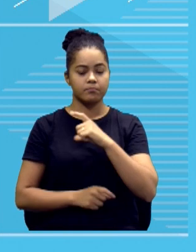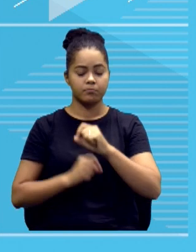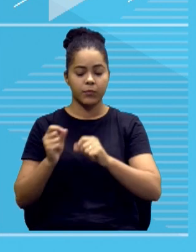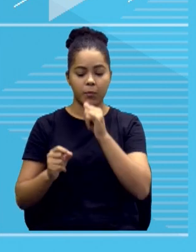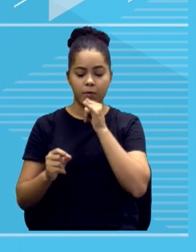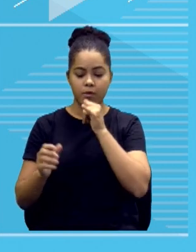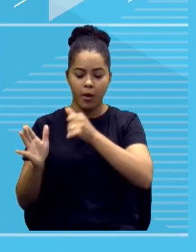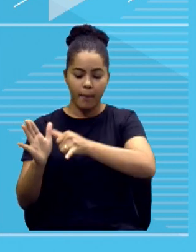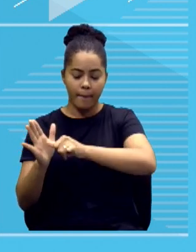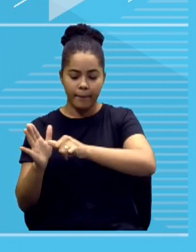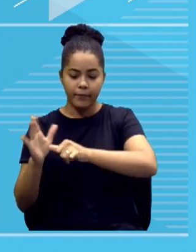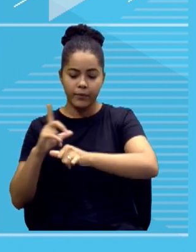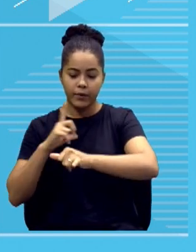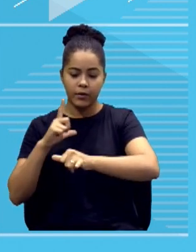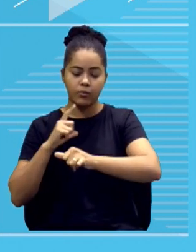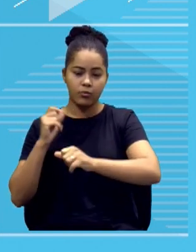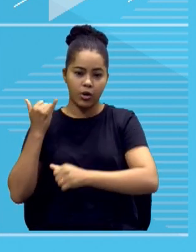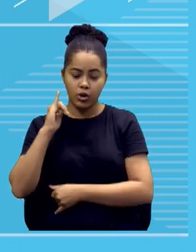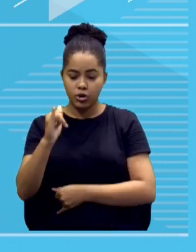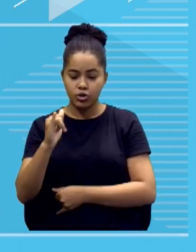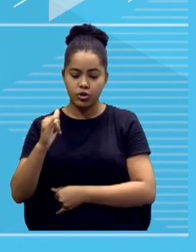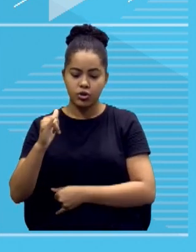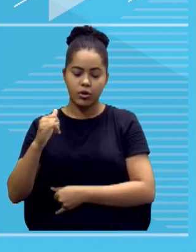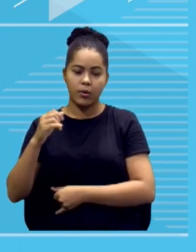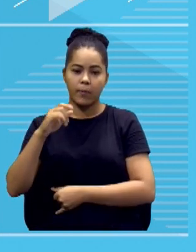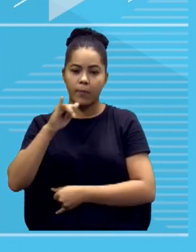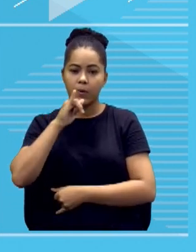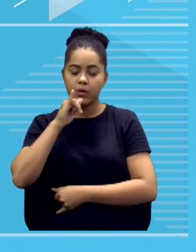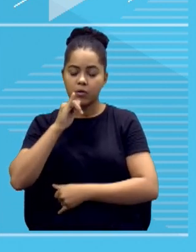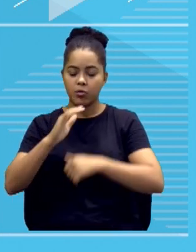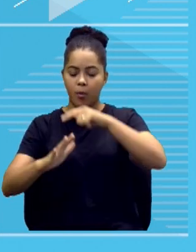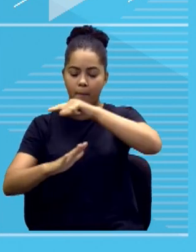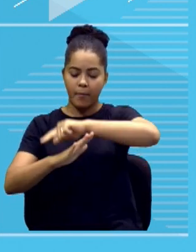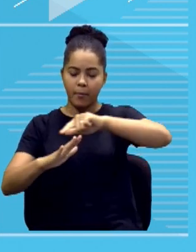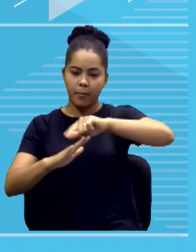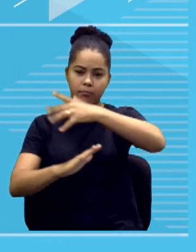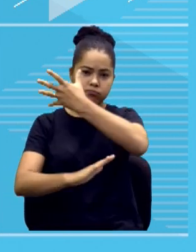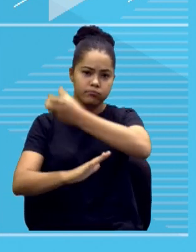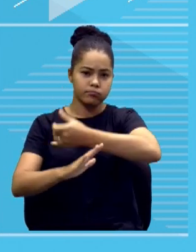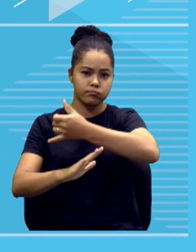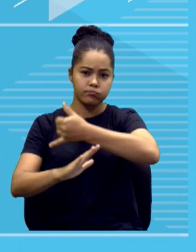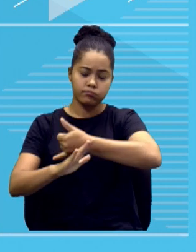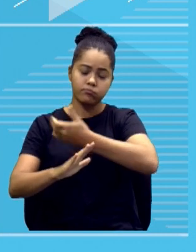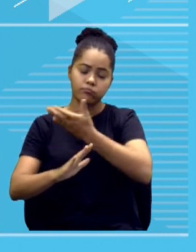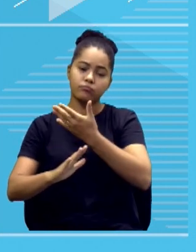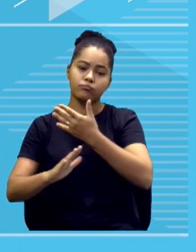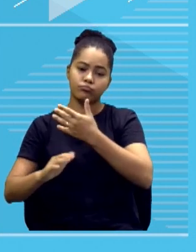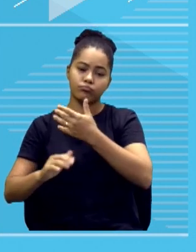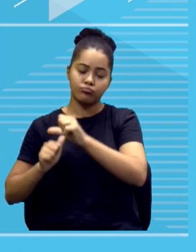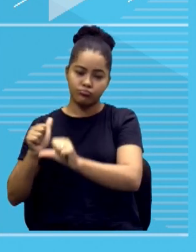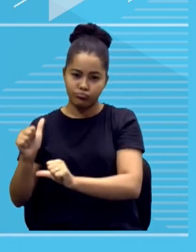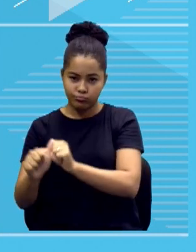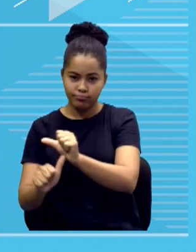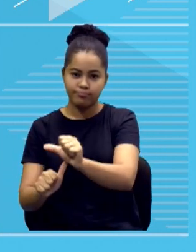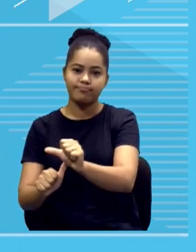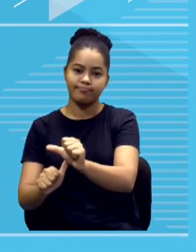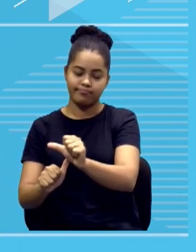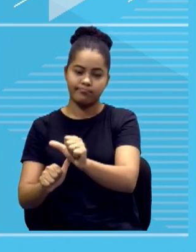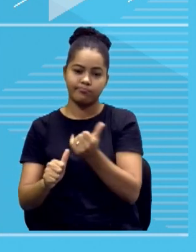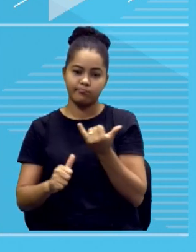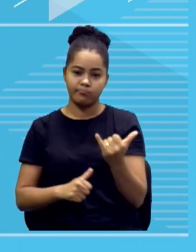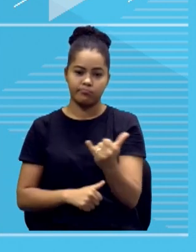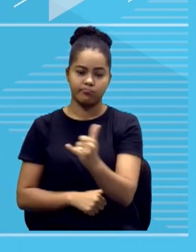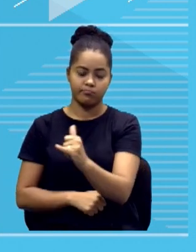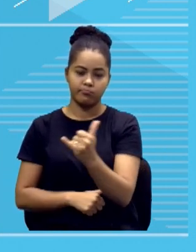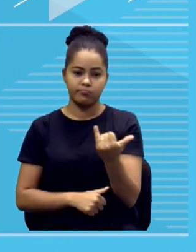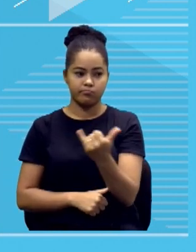energia elétrica. Então, você tem alguns exemplos aqui de tipos de geradores para que a gente possa entender. A energia produzida